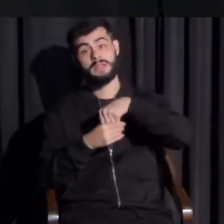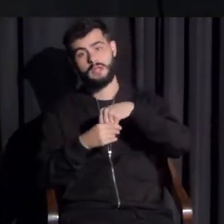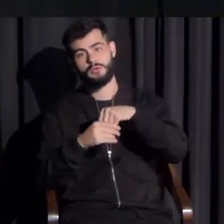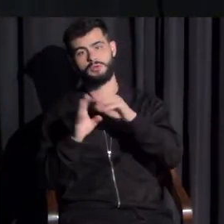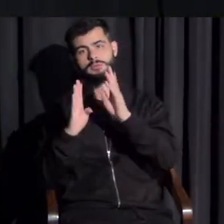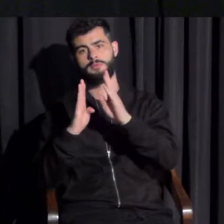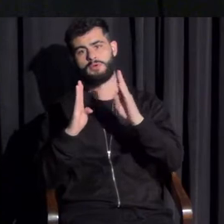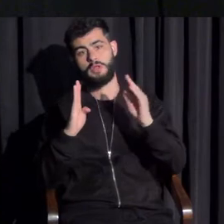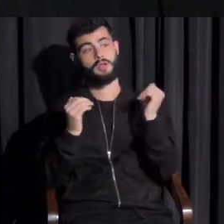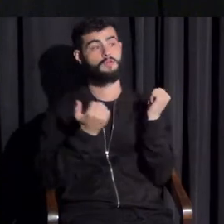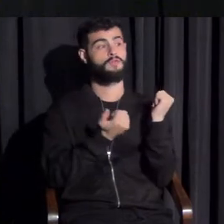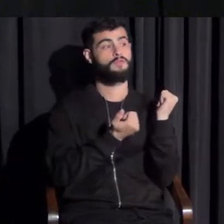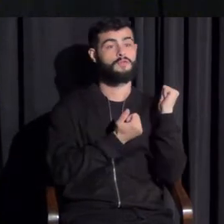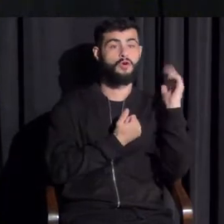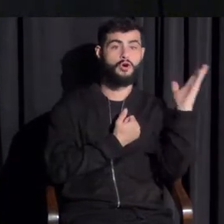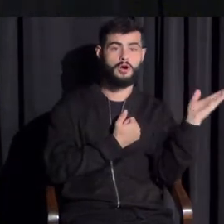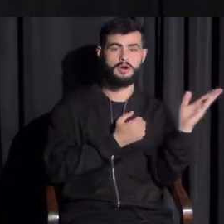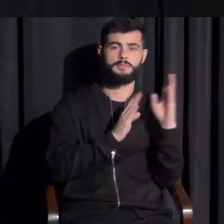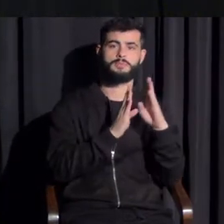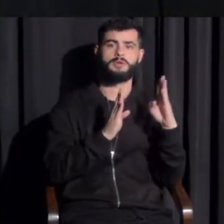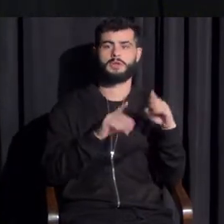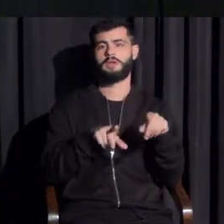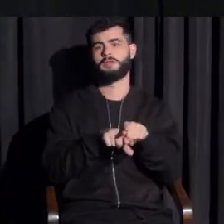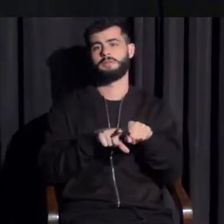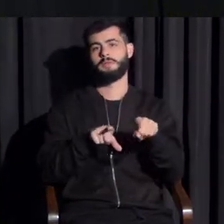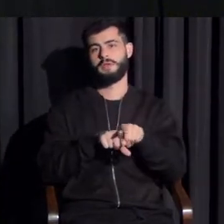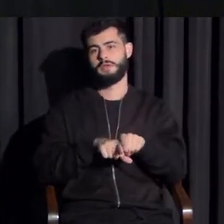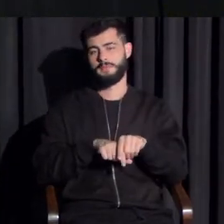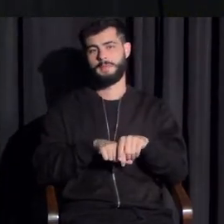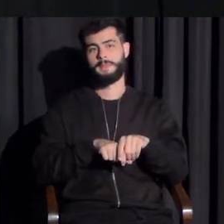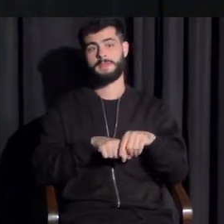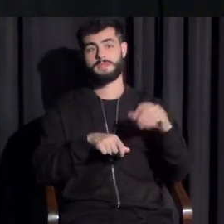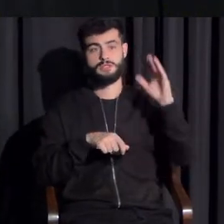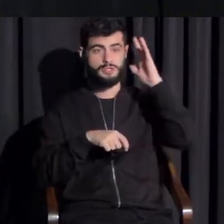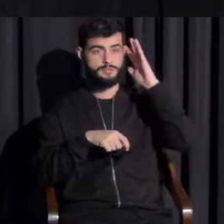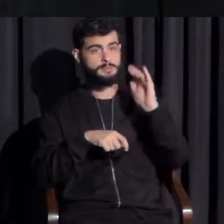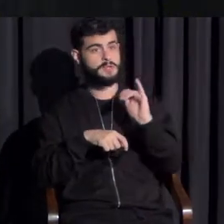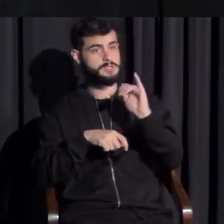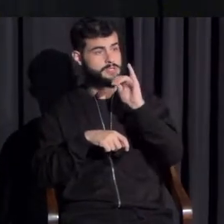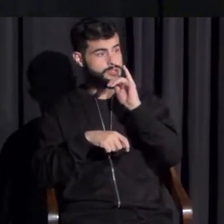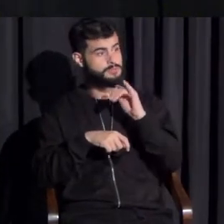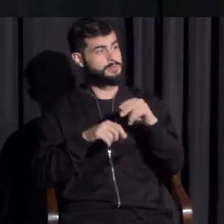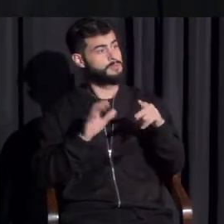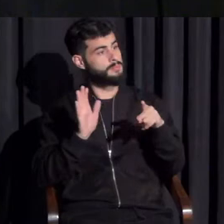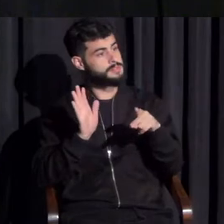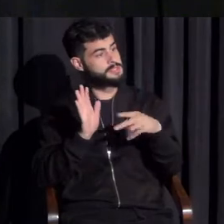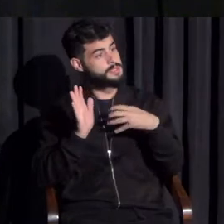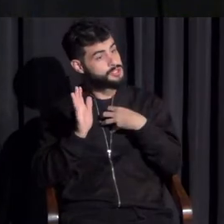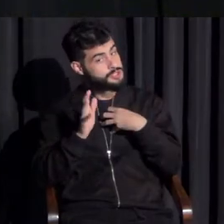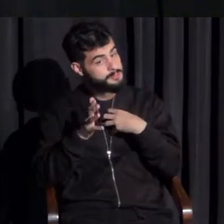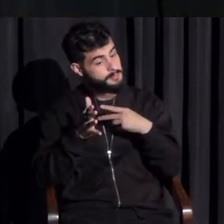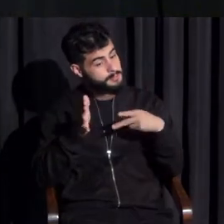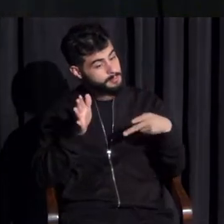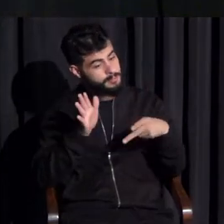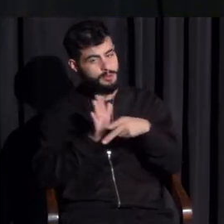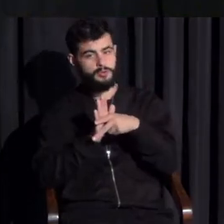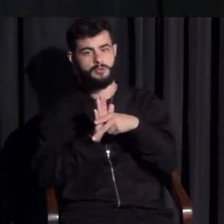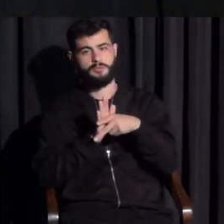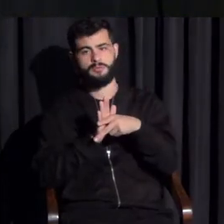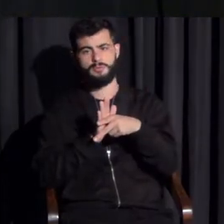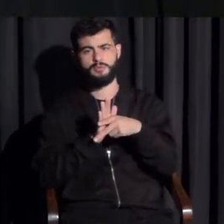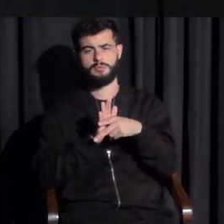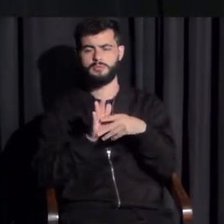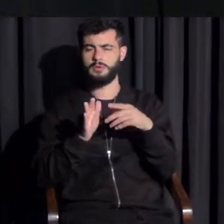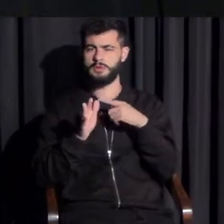fora dela? Se a gente pensa nessa relação de construção de um pertencimento crítico,